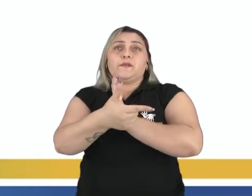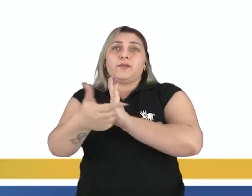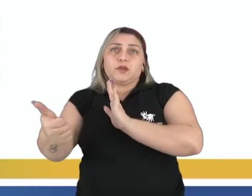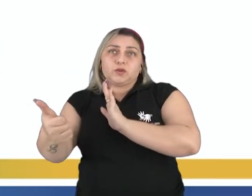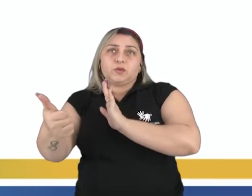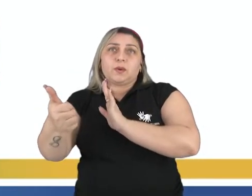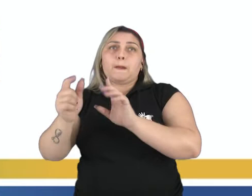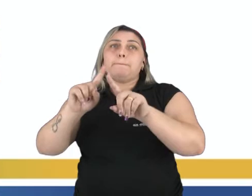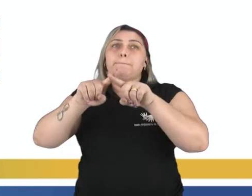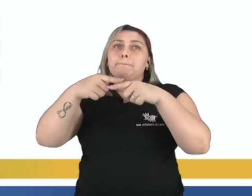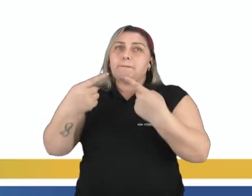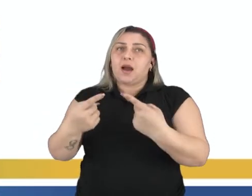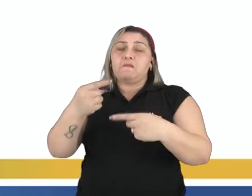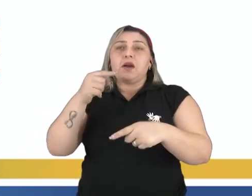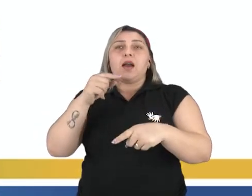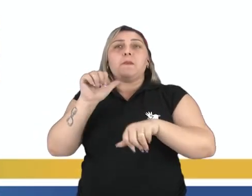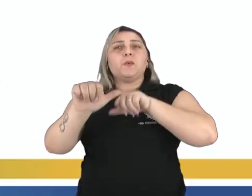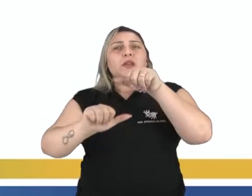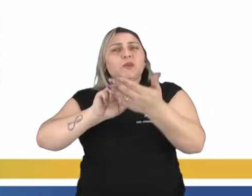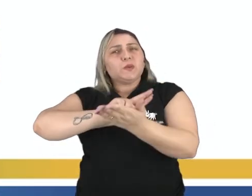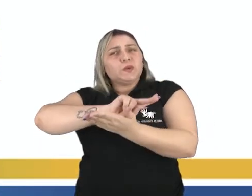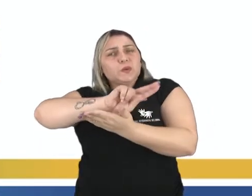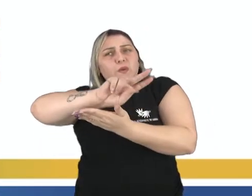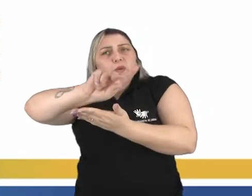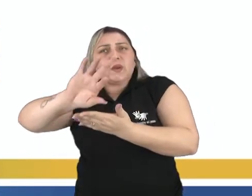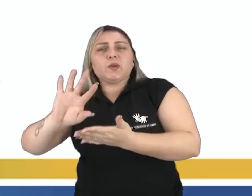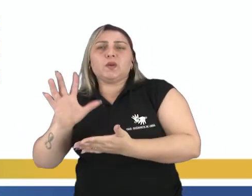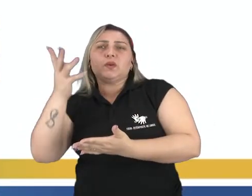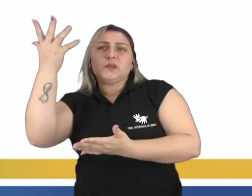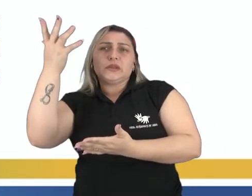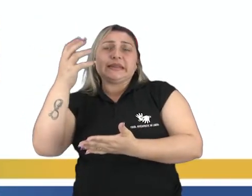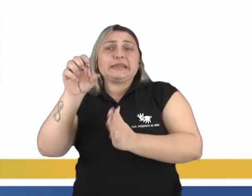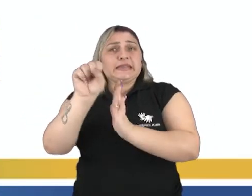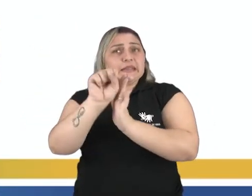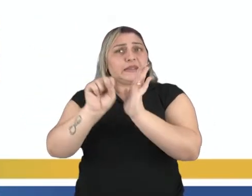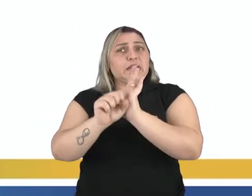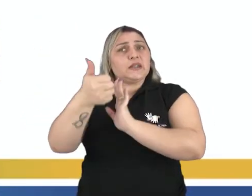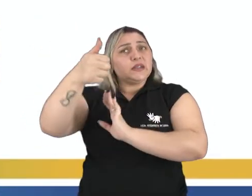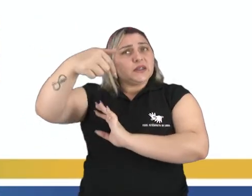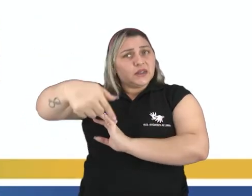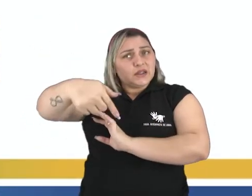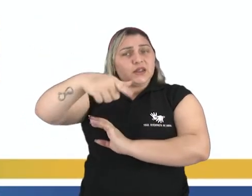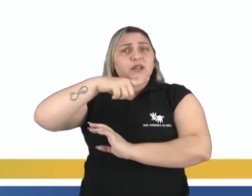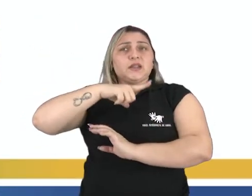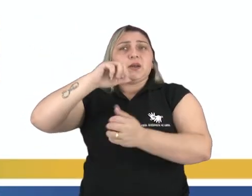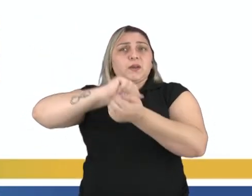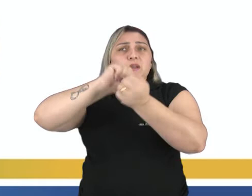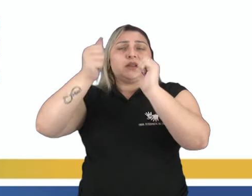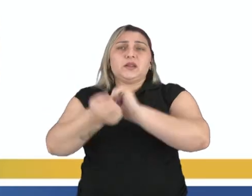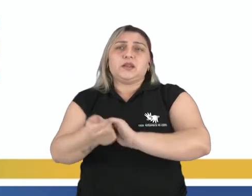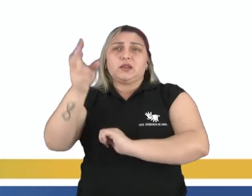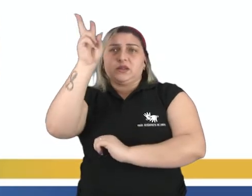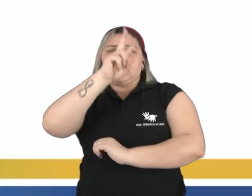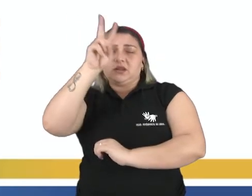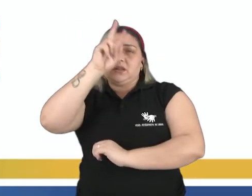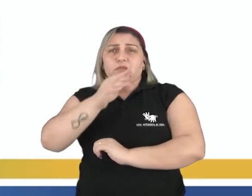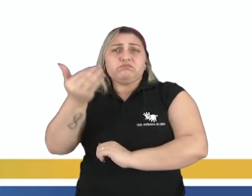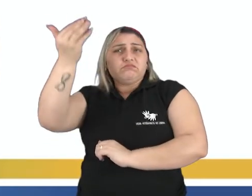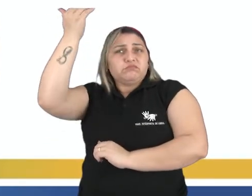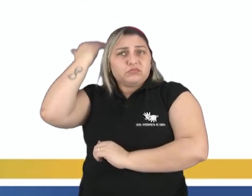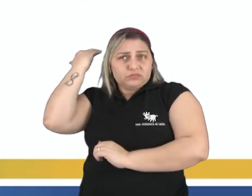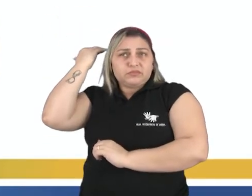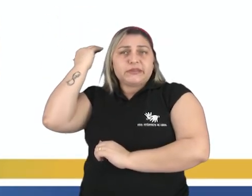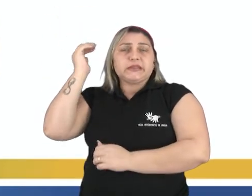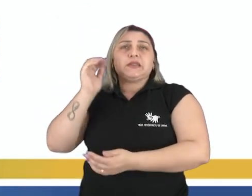do Século 21 mas isso vai alterar uma série de situação se for lá no século 17 vamos ter que adaptar a história para aquela